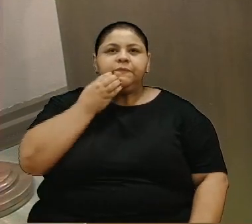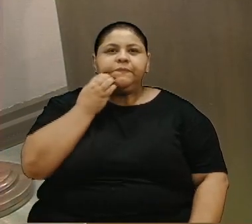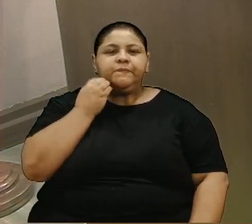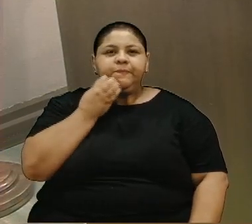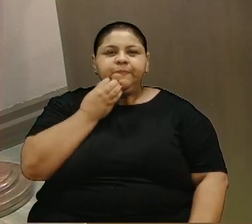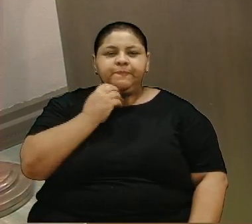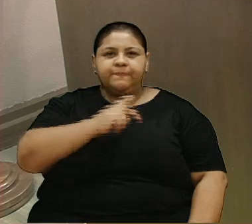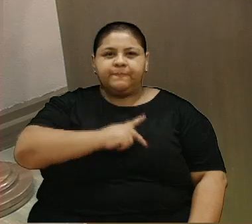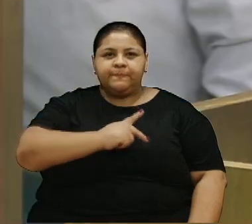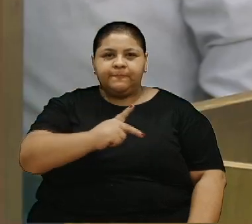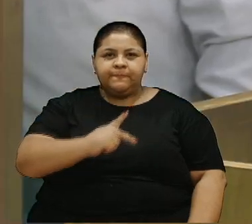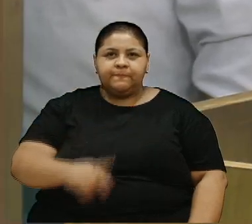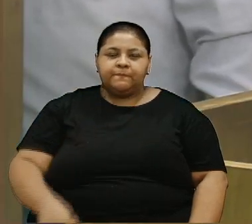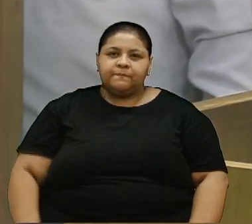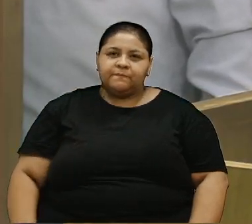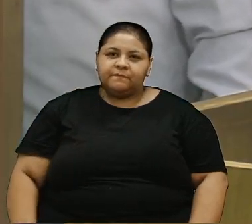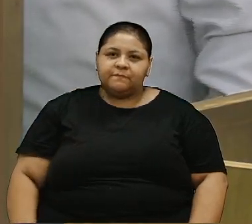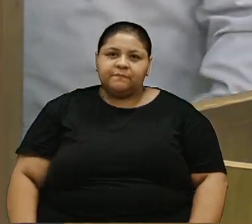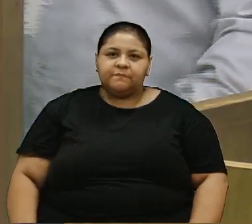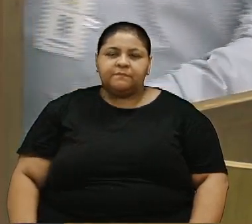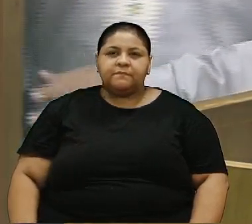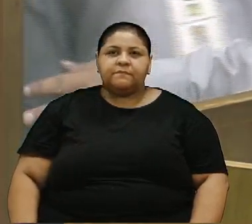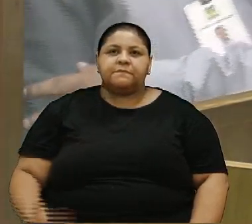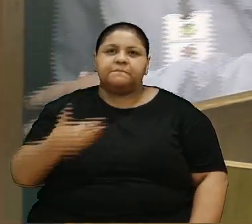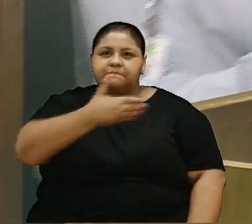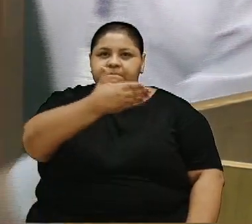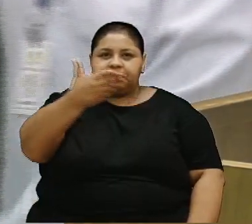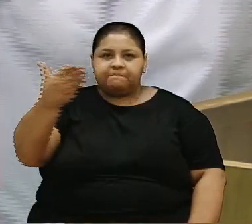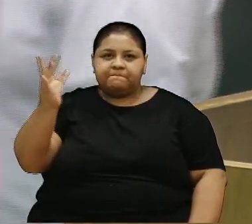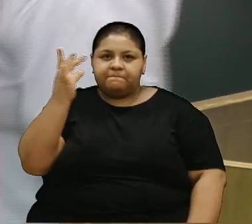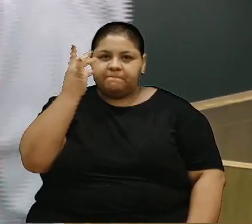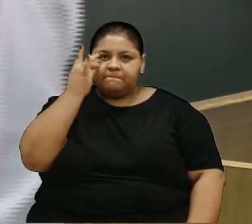Senhor presidente, nobres colegas aqui presentes,